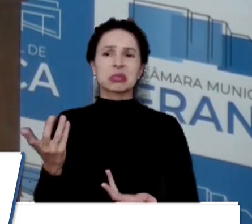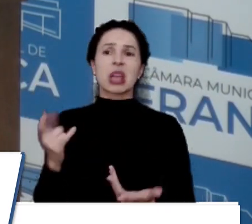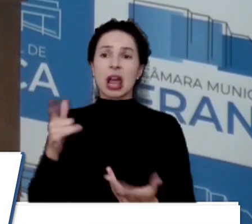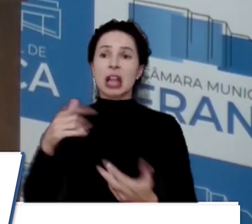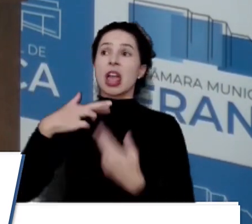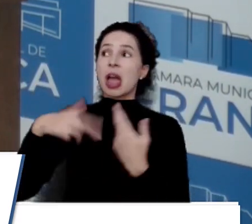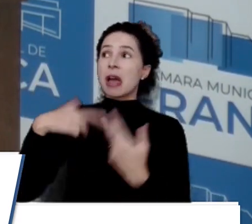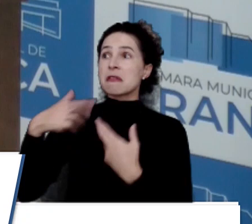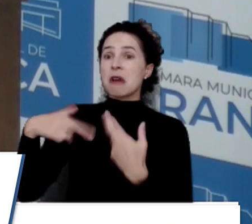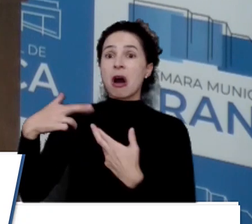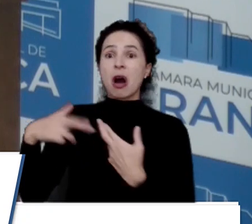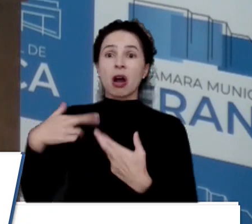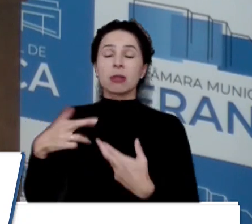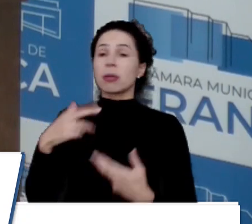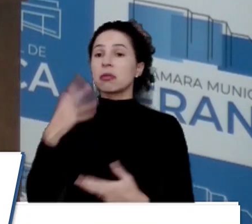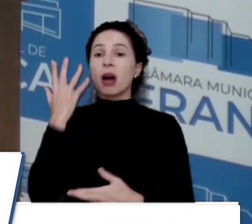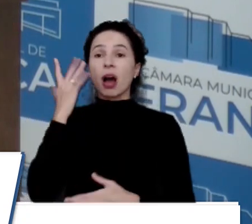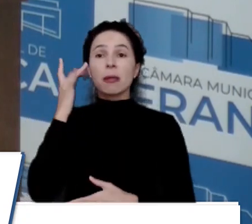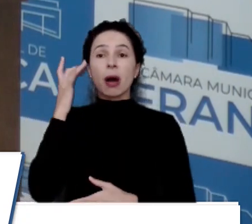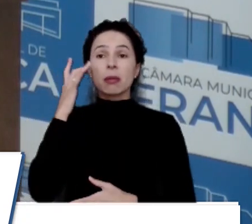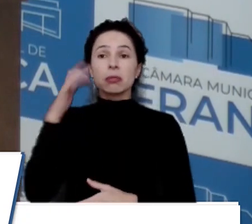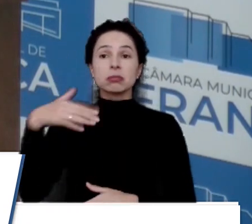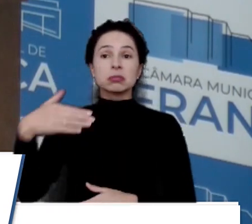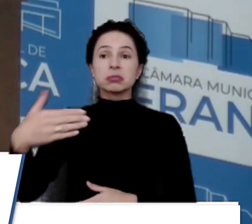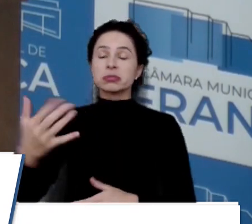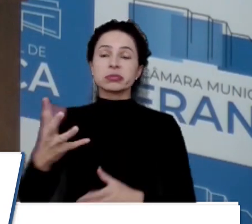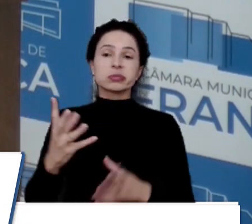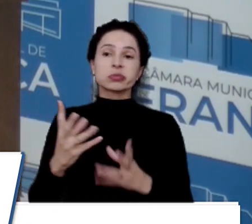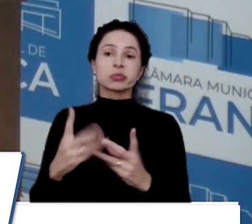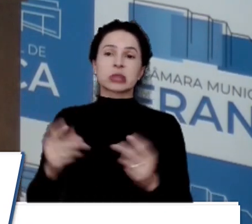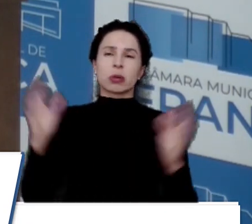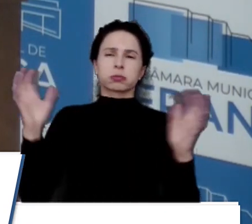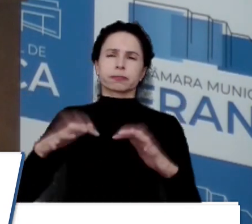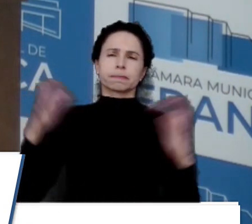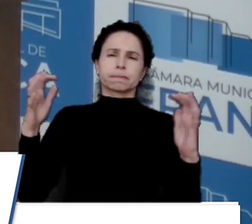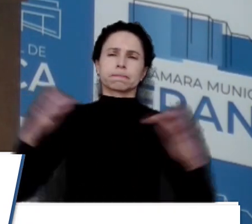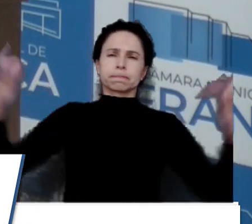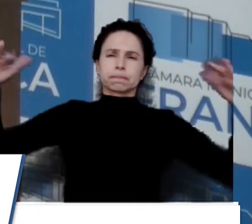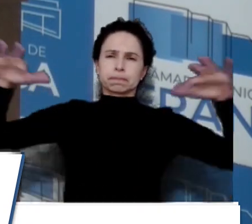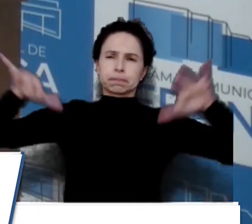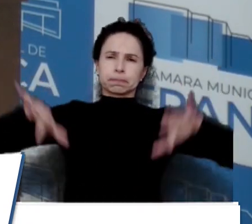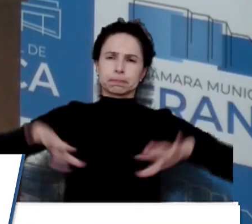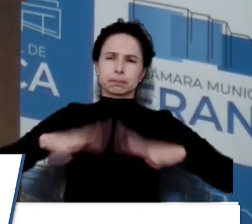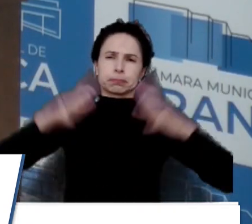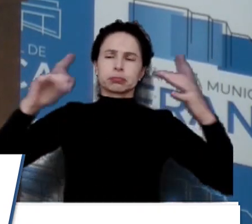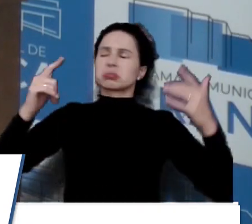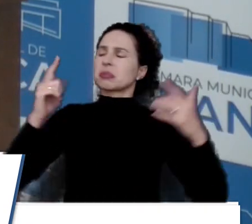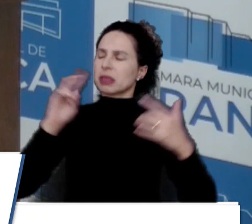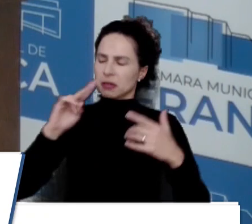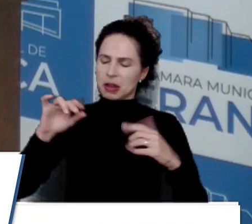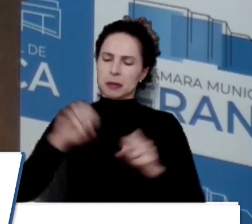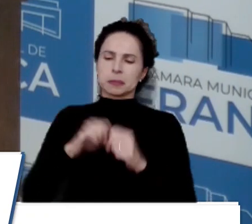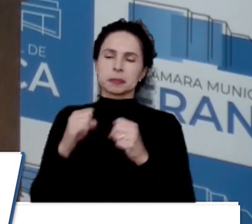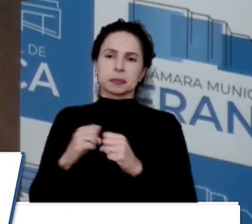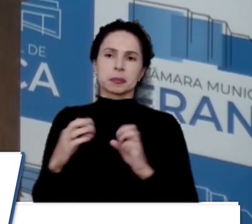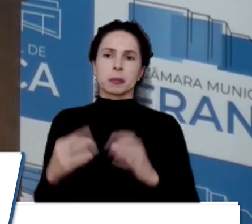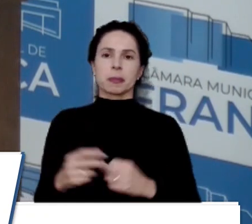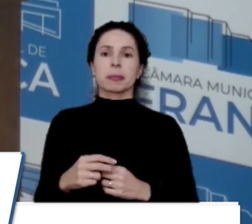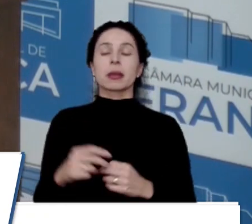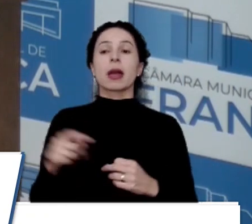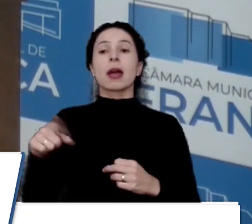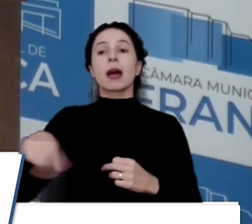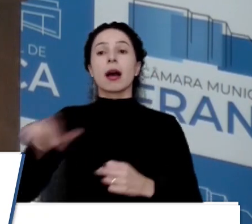e por dia com aquele tanto de água descendo lá vai destruir tudo de novo né as áreas de esporte